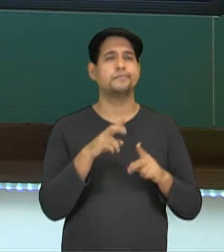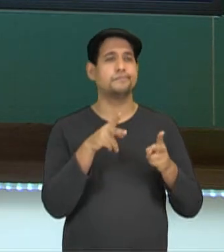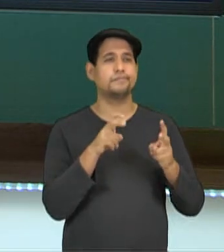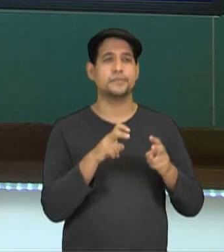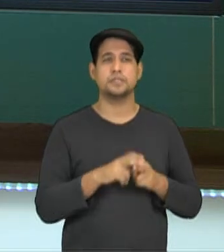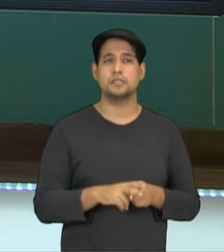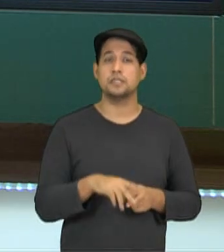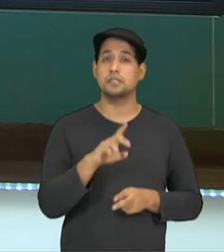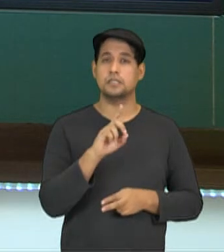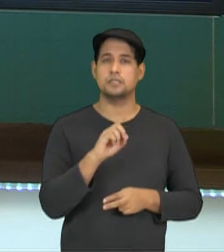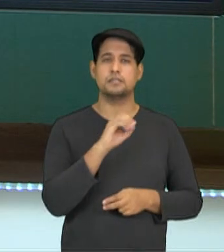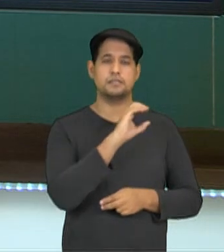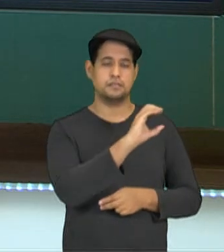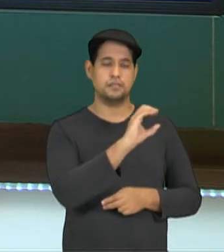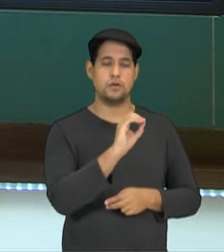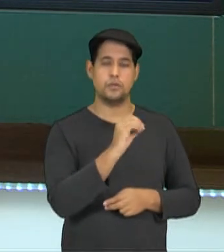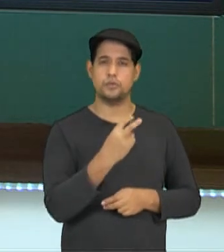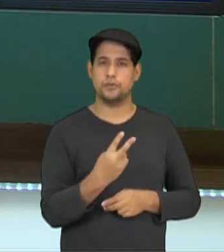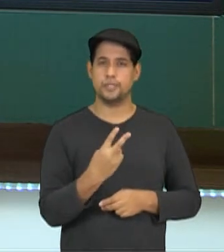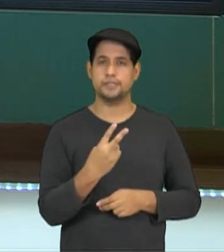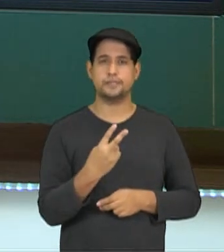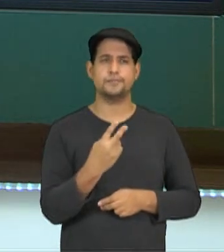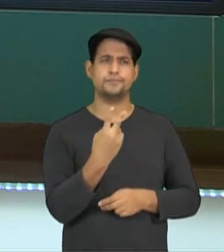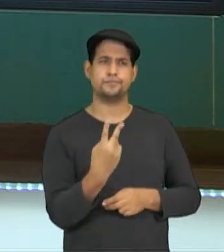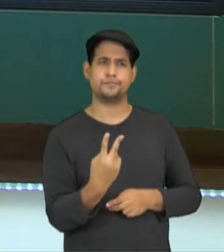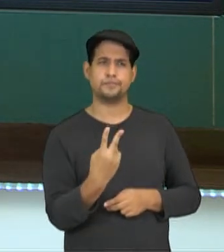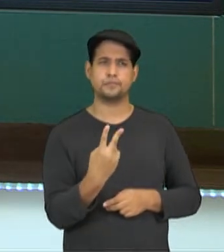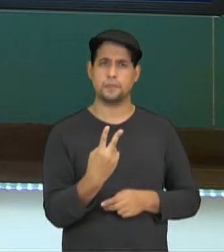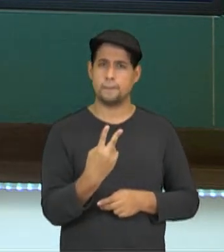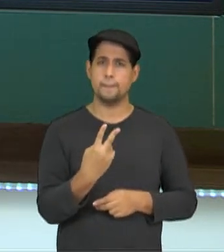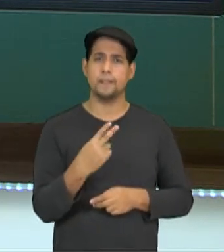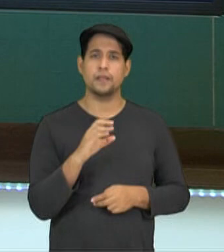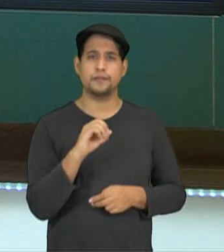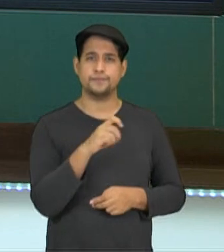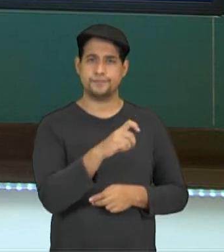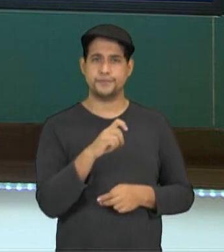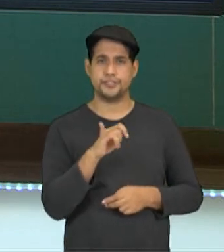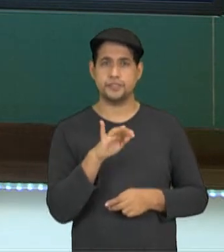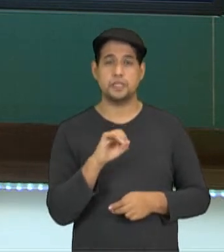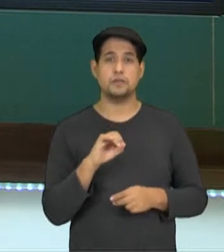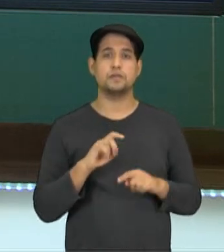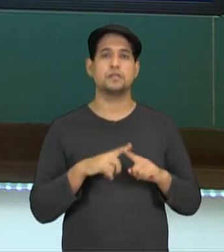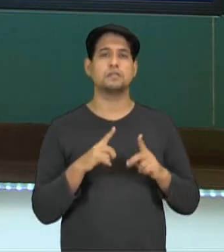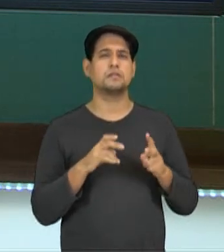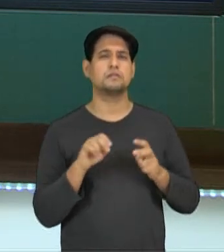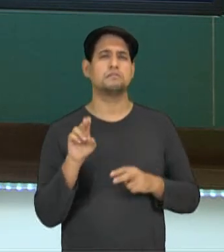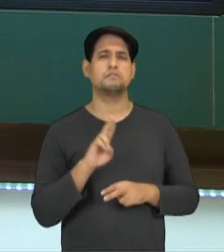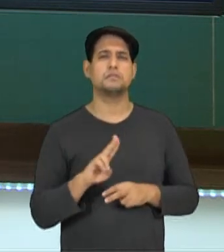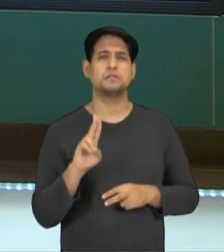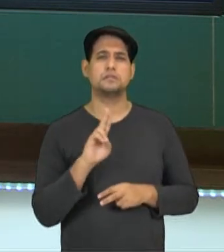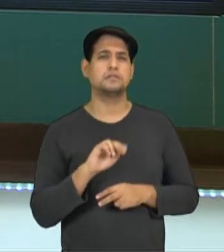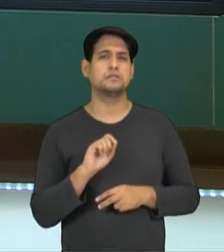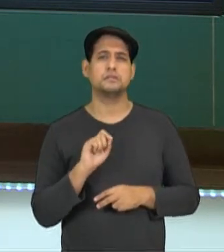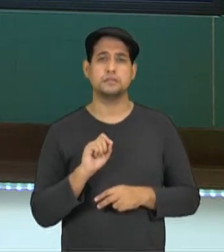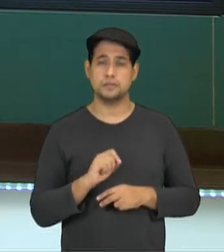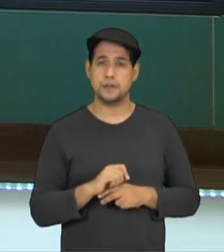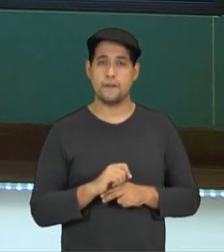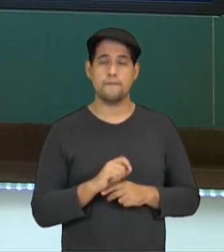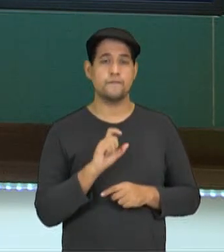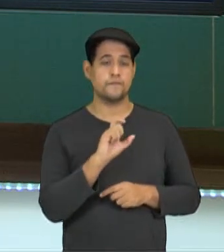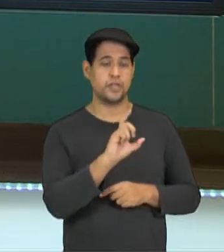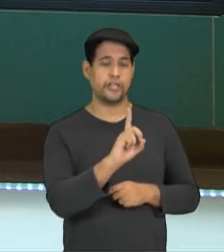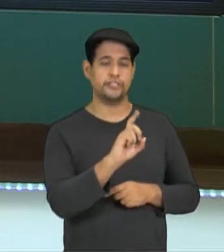o outro exemplo, CO2, 2 oxigênios. Então, o prefixo que você vai usar para 2 é o